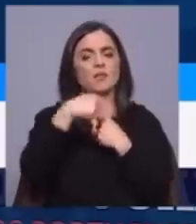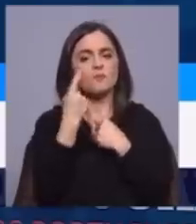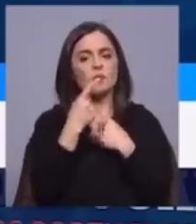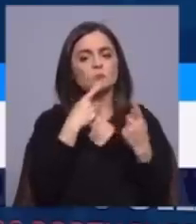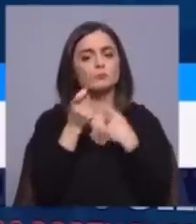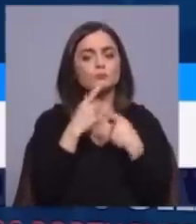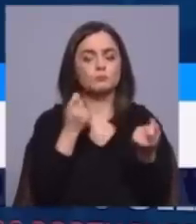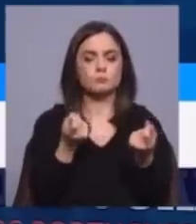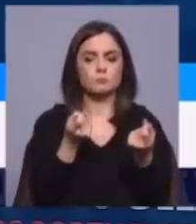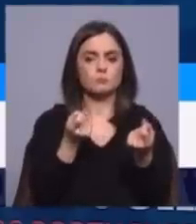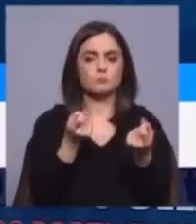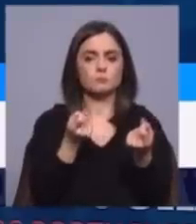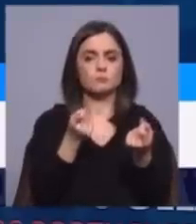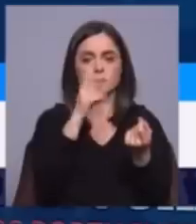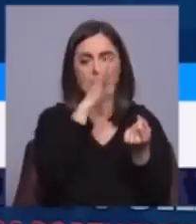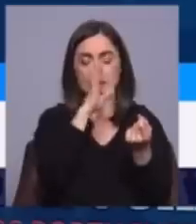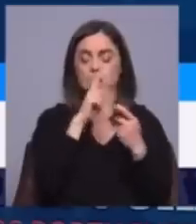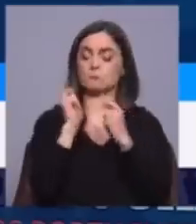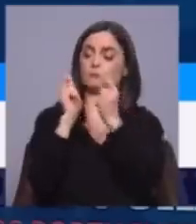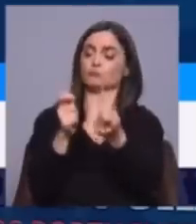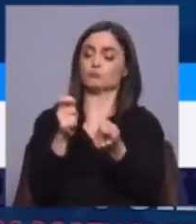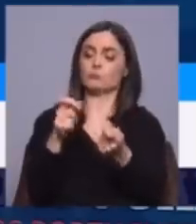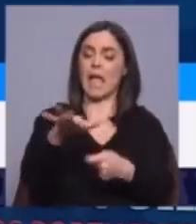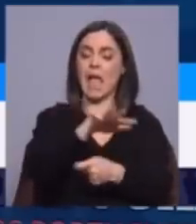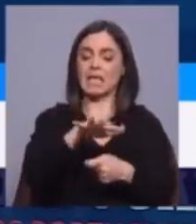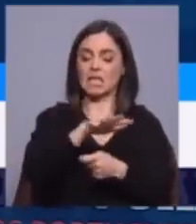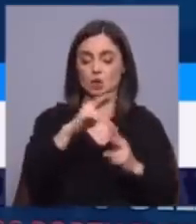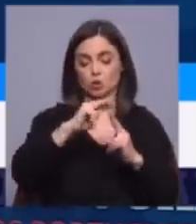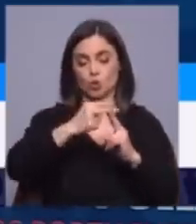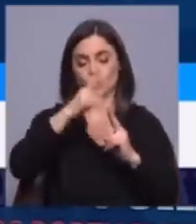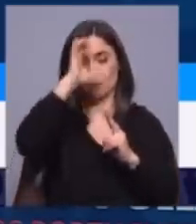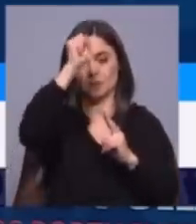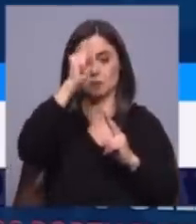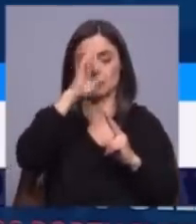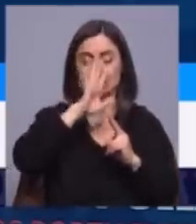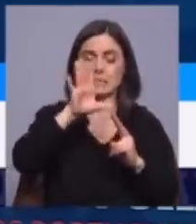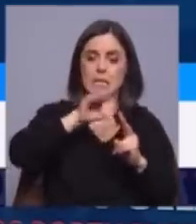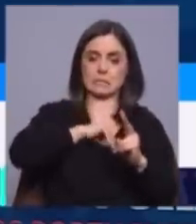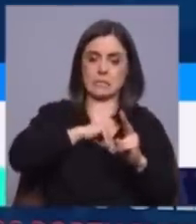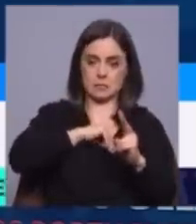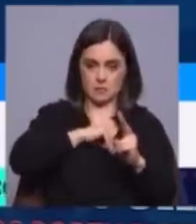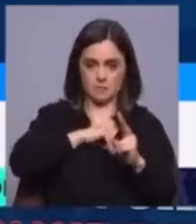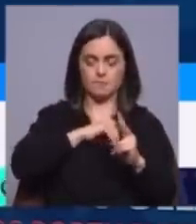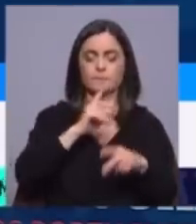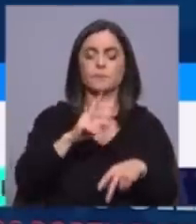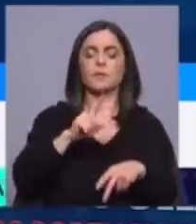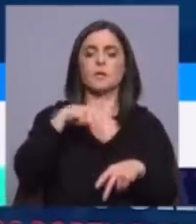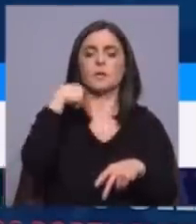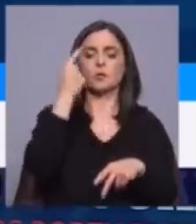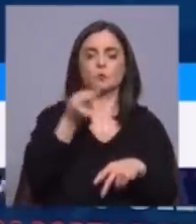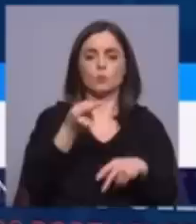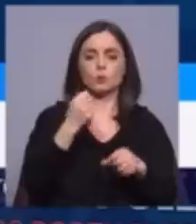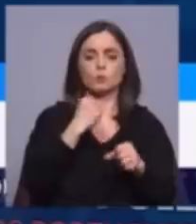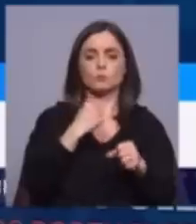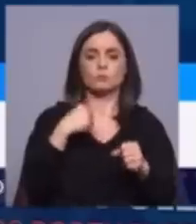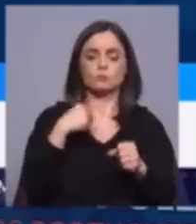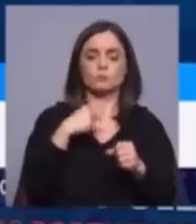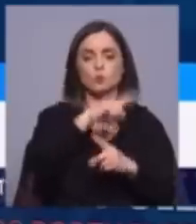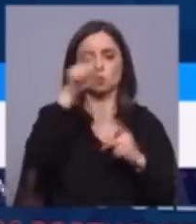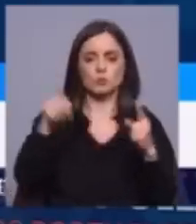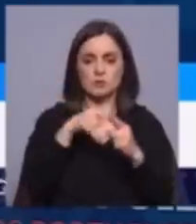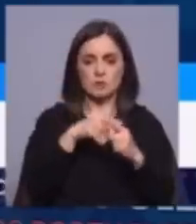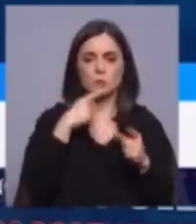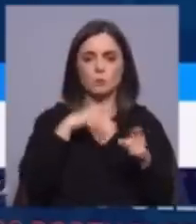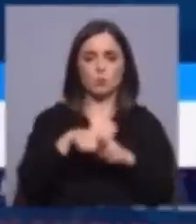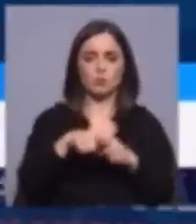colocado se vai dar Posse a estes ministros E isso tem que aceitar a posse depois de um ciclo político marcado por